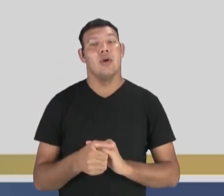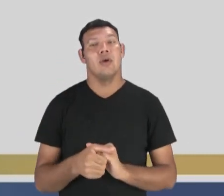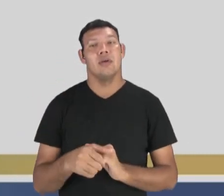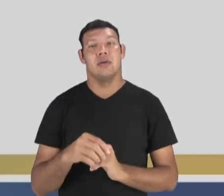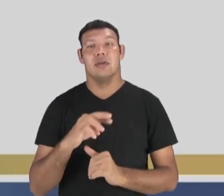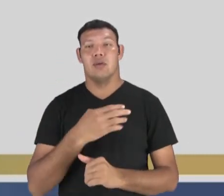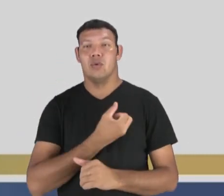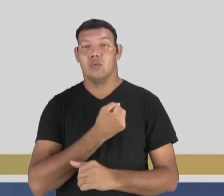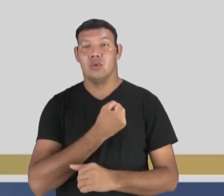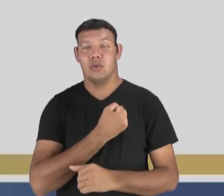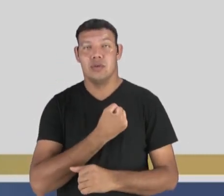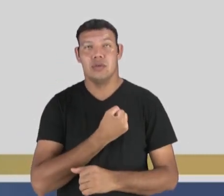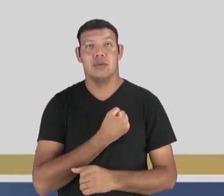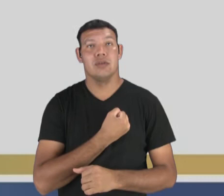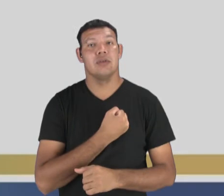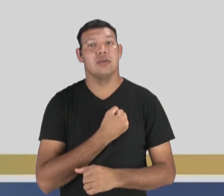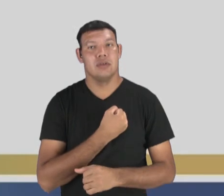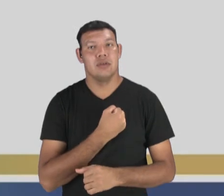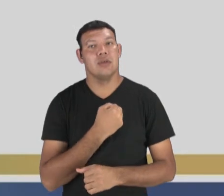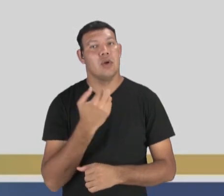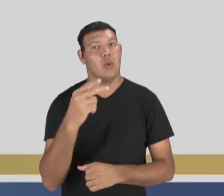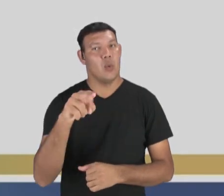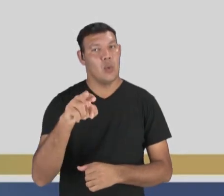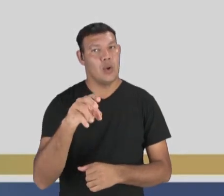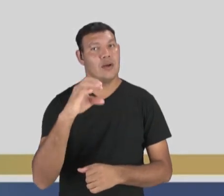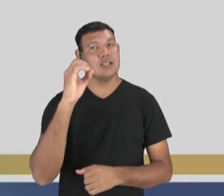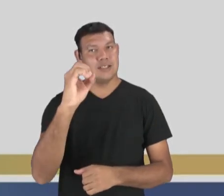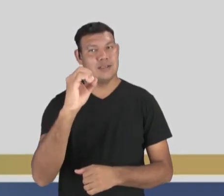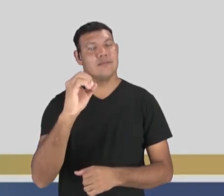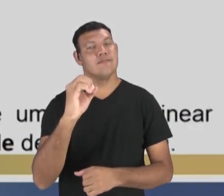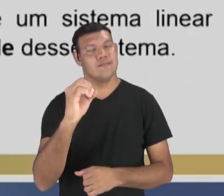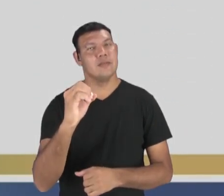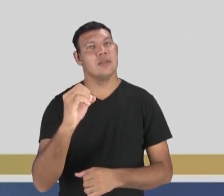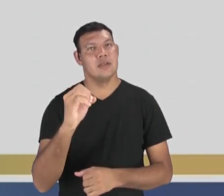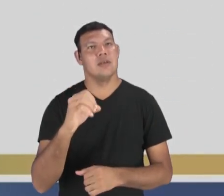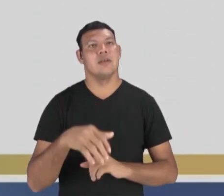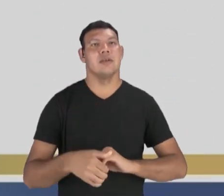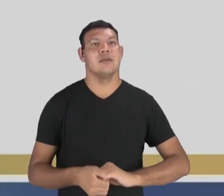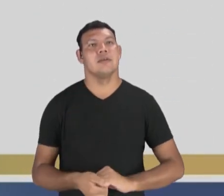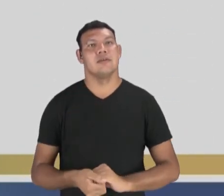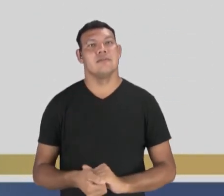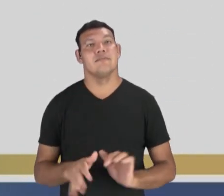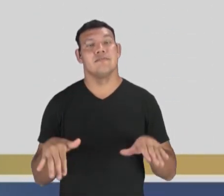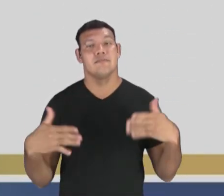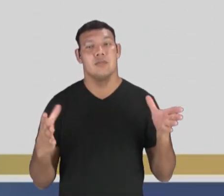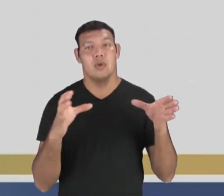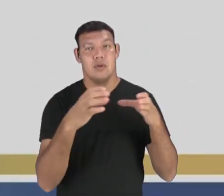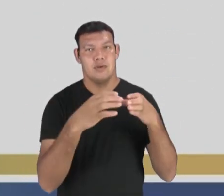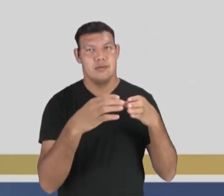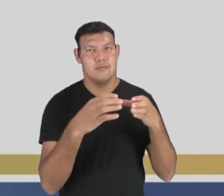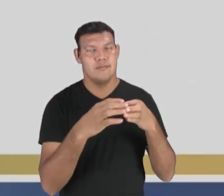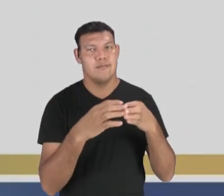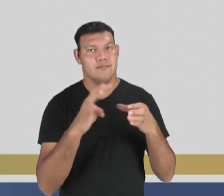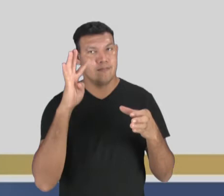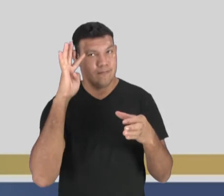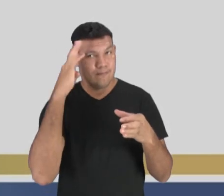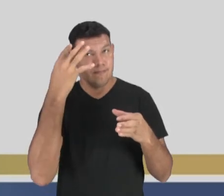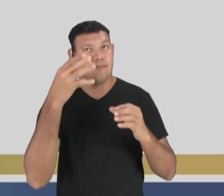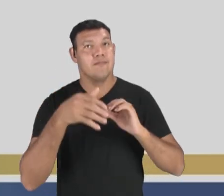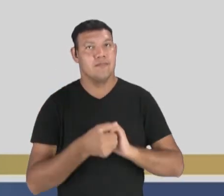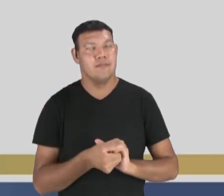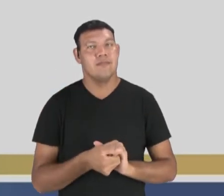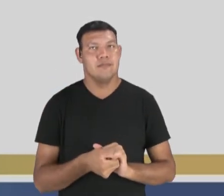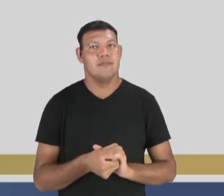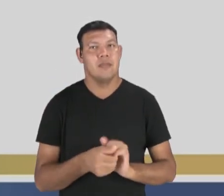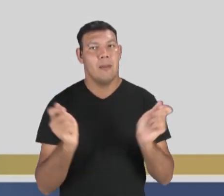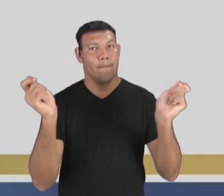resultar num zero, nós vamos ter um sistema linear homogêneo. Tudo bem? O conjunto de todas as NUPLA, que são